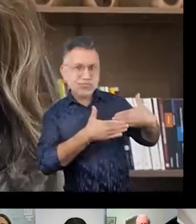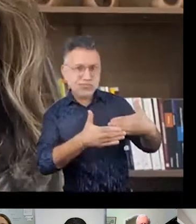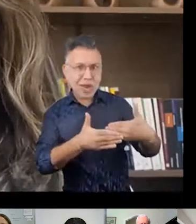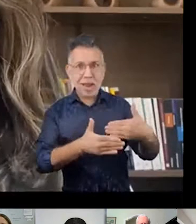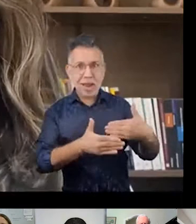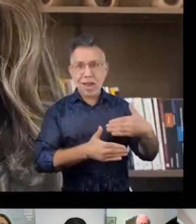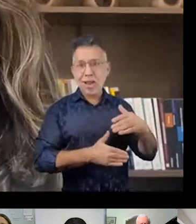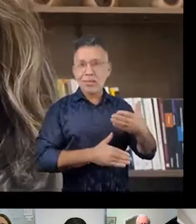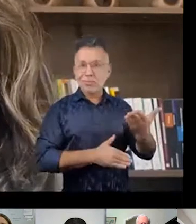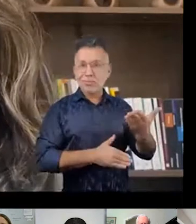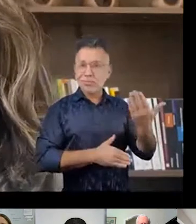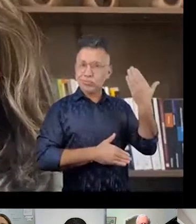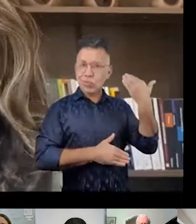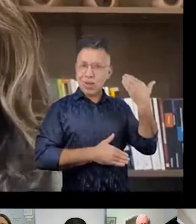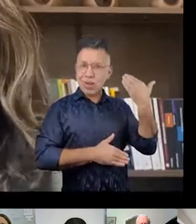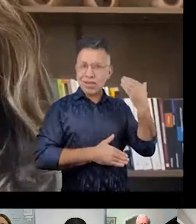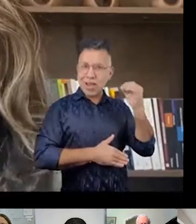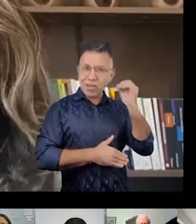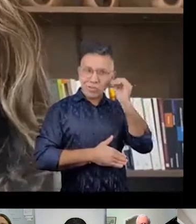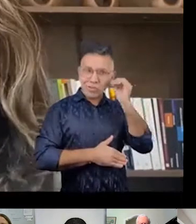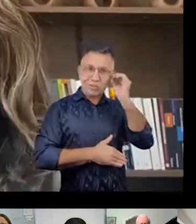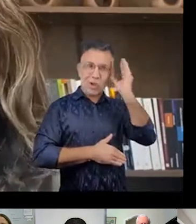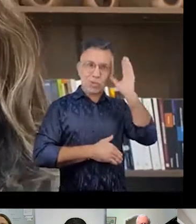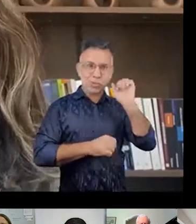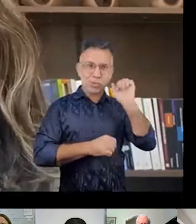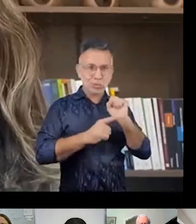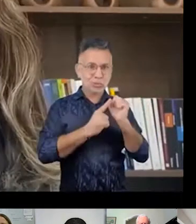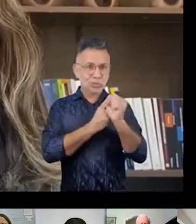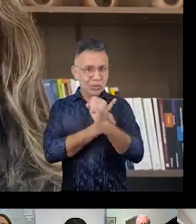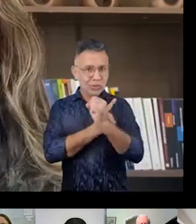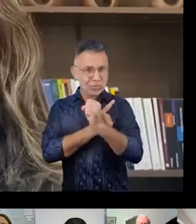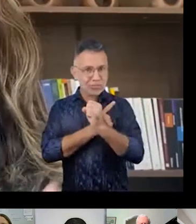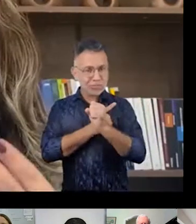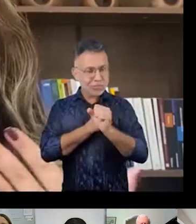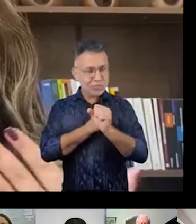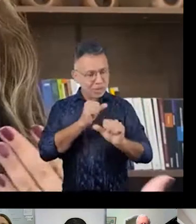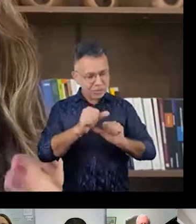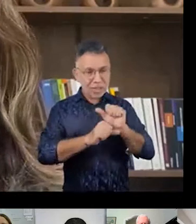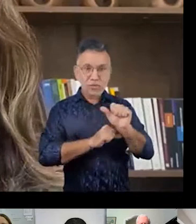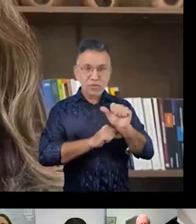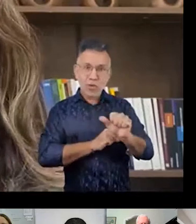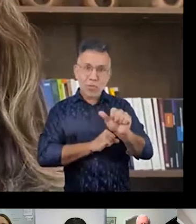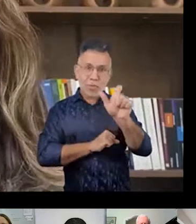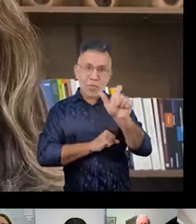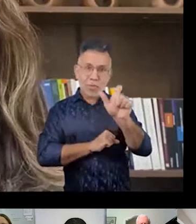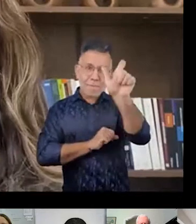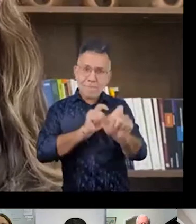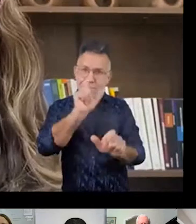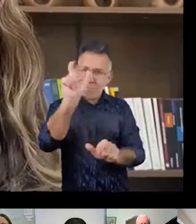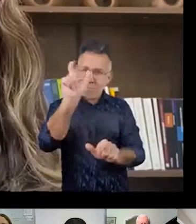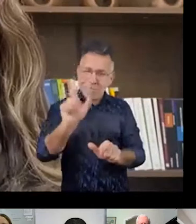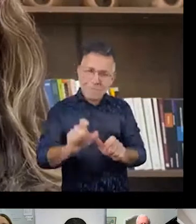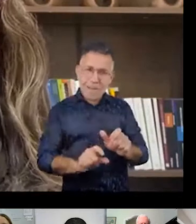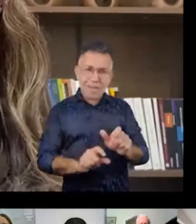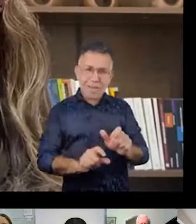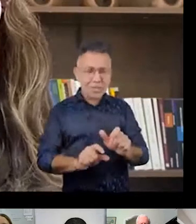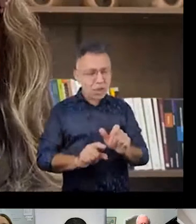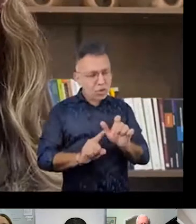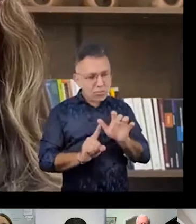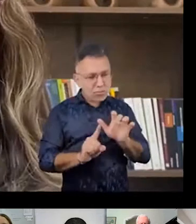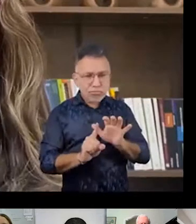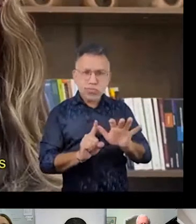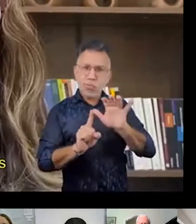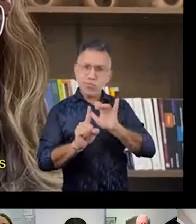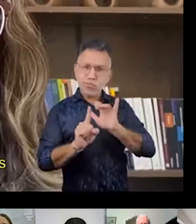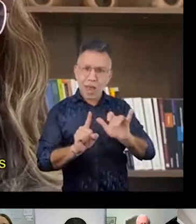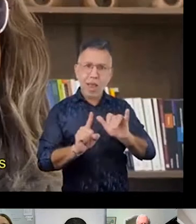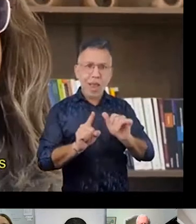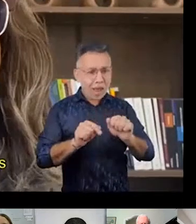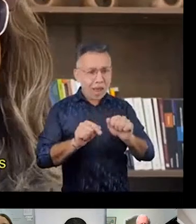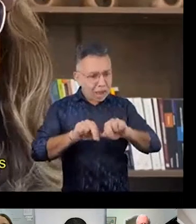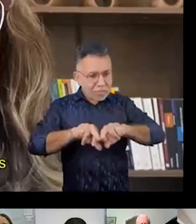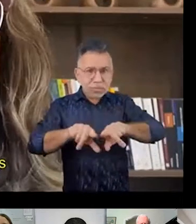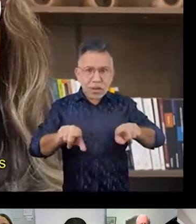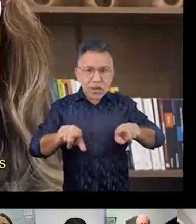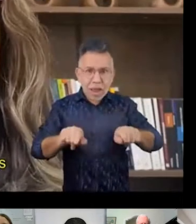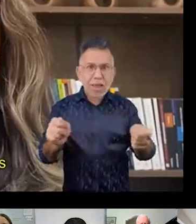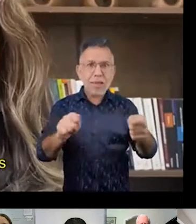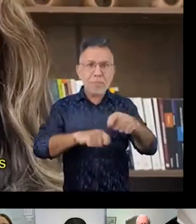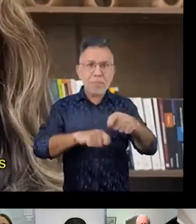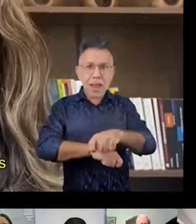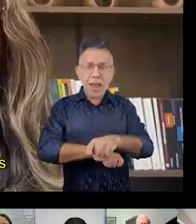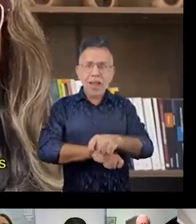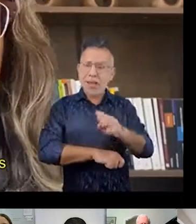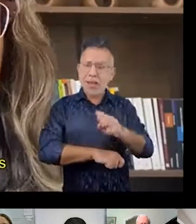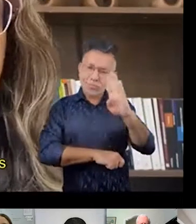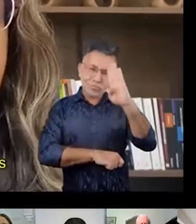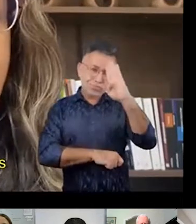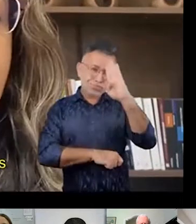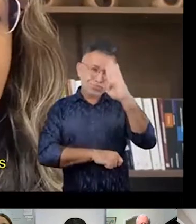trajetória sócio-histórica cultural da humanidade. Desenvolver sujeitos, promover a diversidade e as